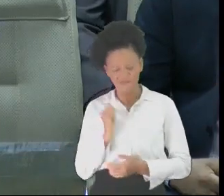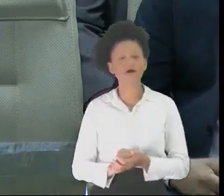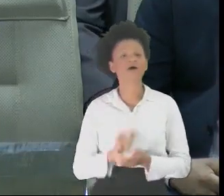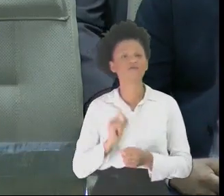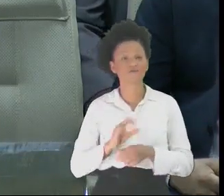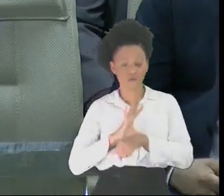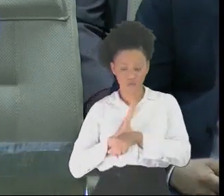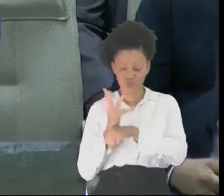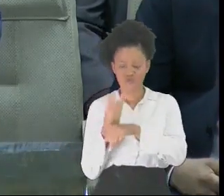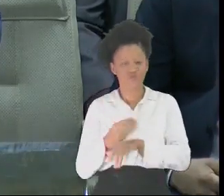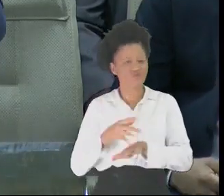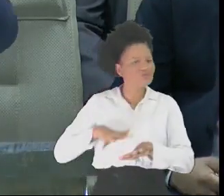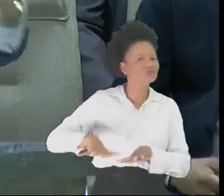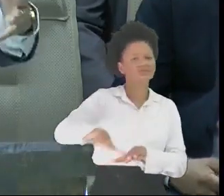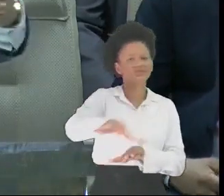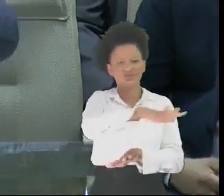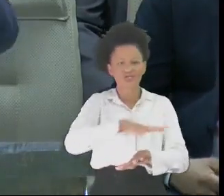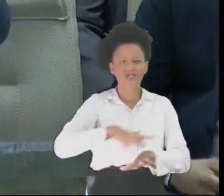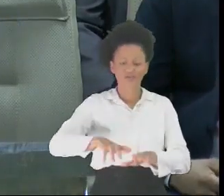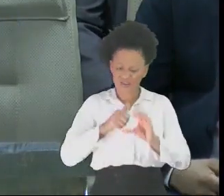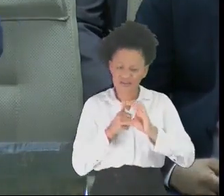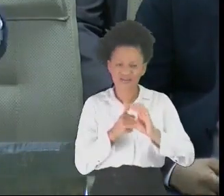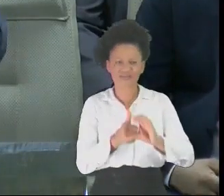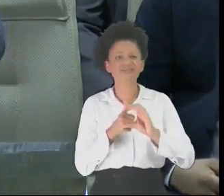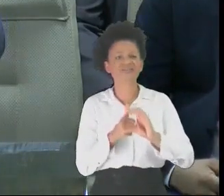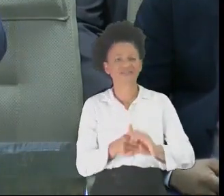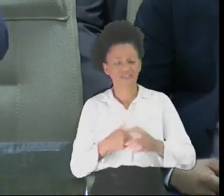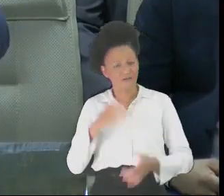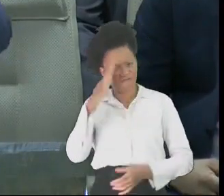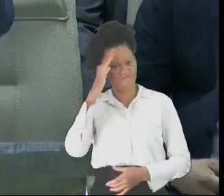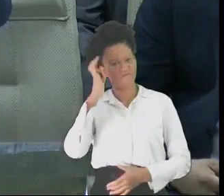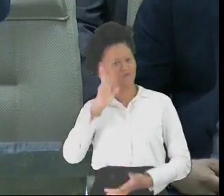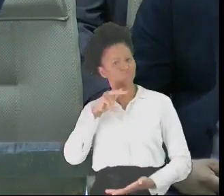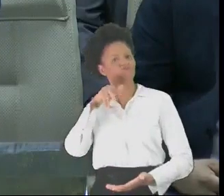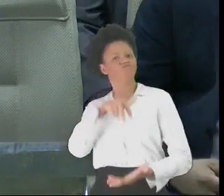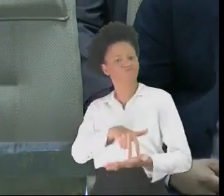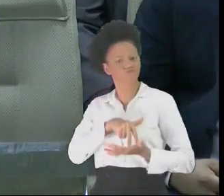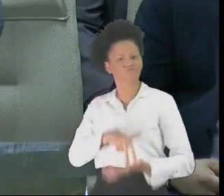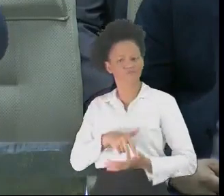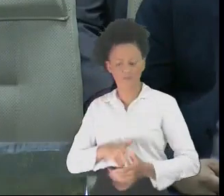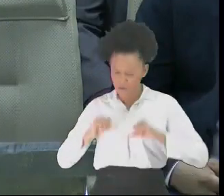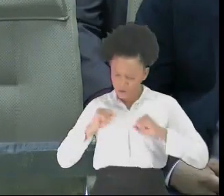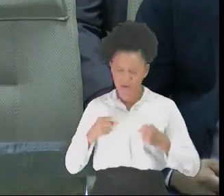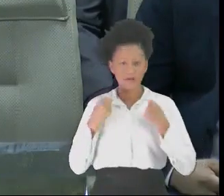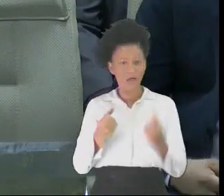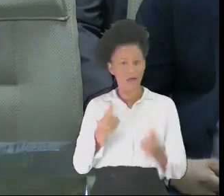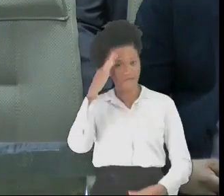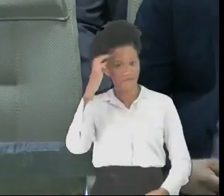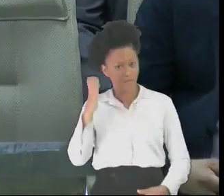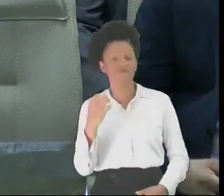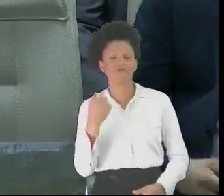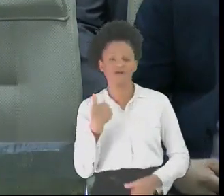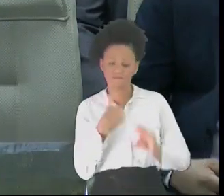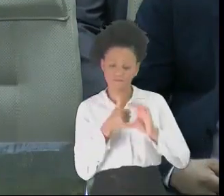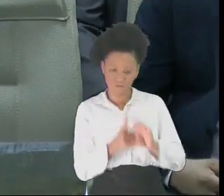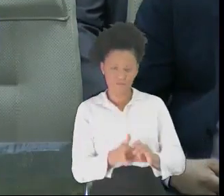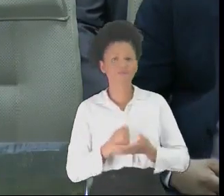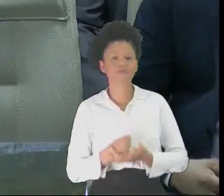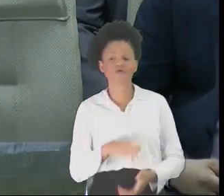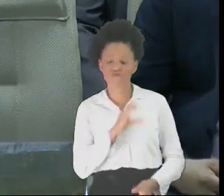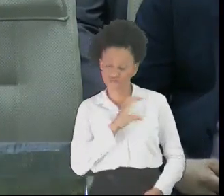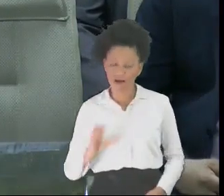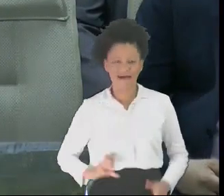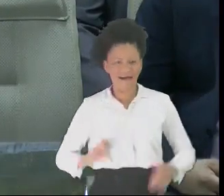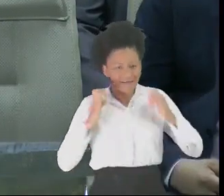a igreja de um modo, os cristãos que aderem à fé cristã, os cristãos que defendem a fé cristã, os cristãos que defendem a